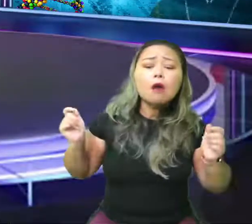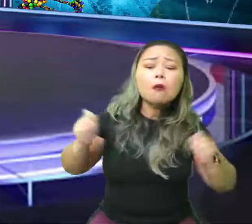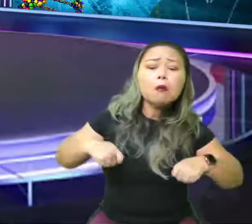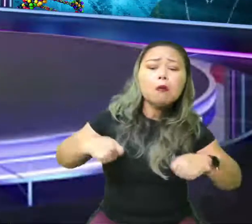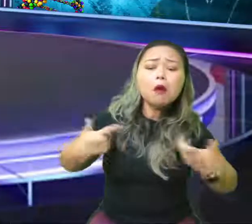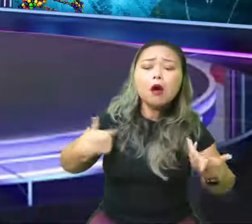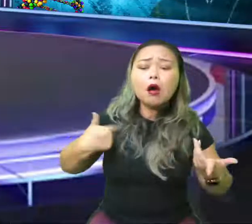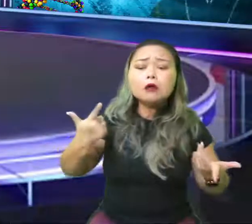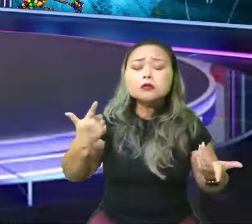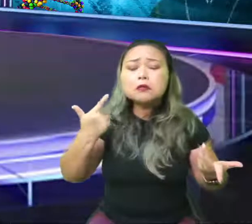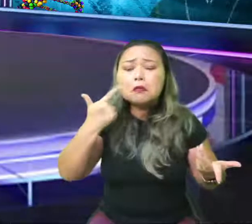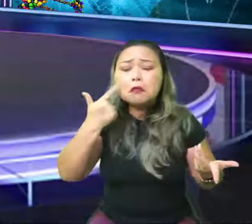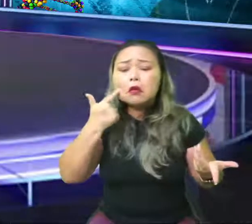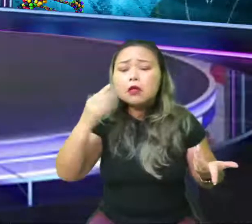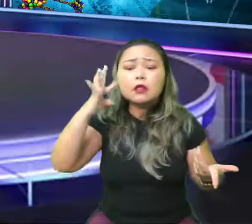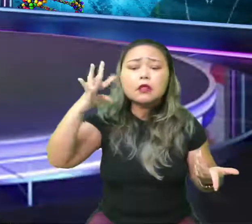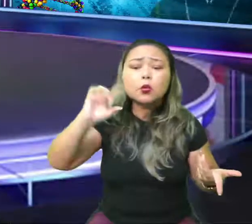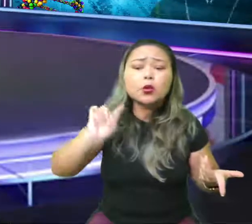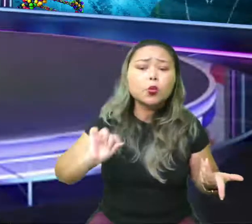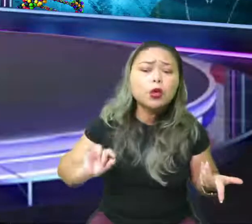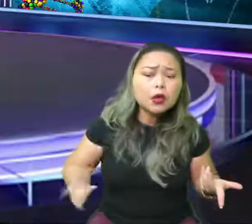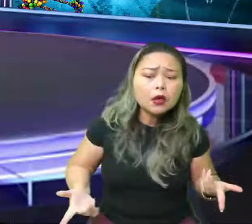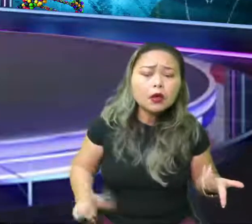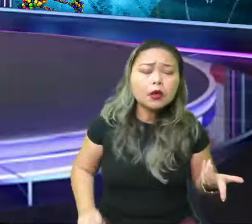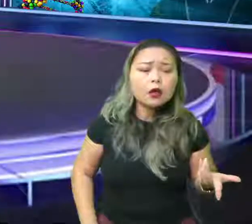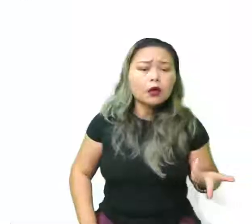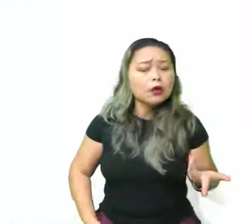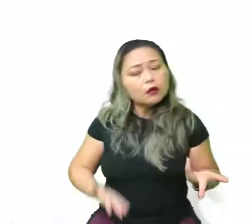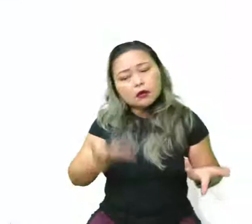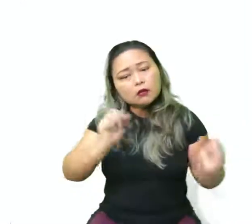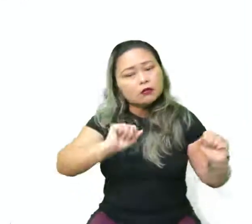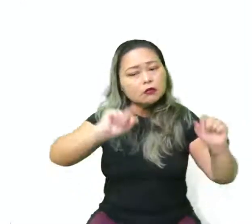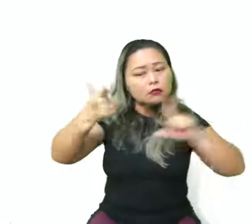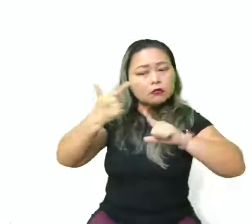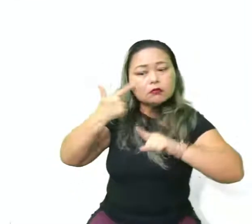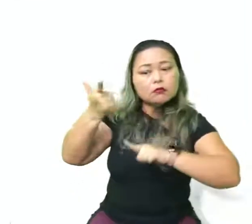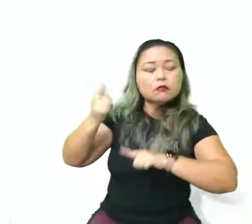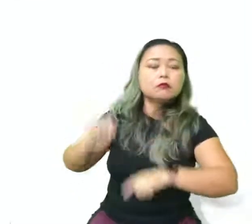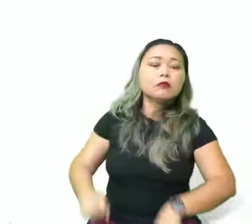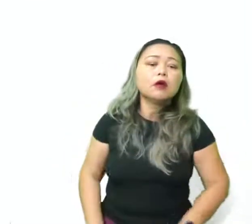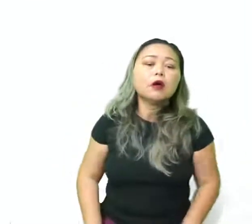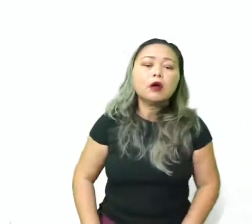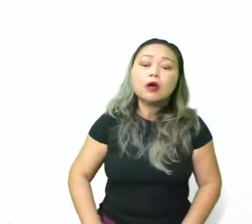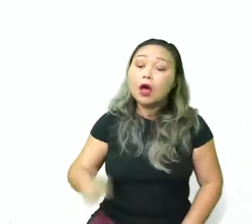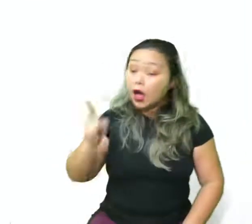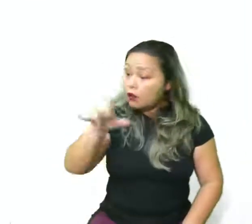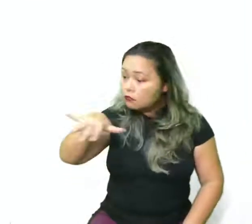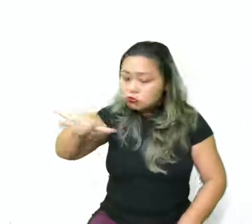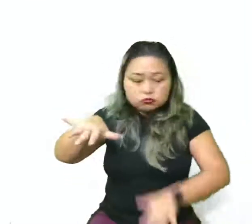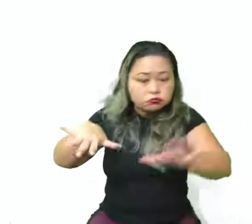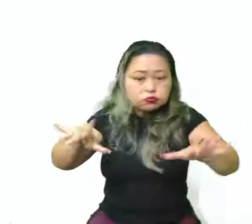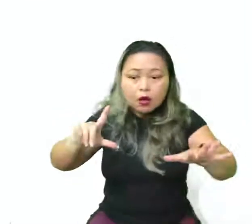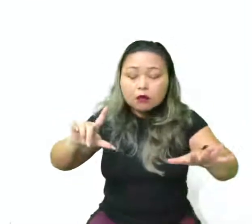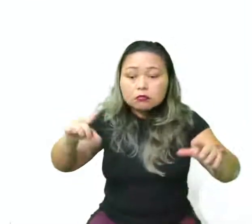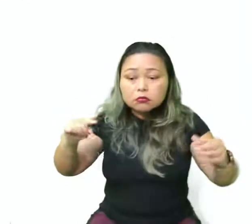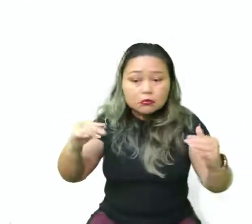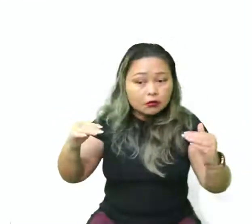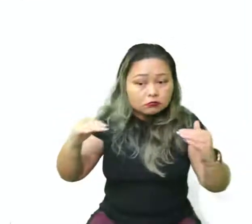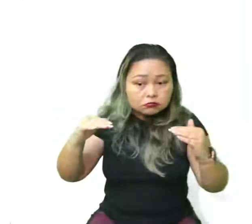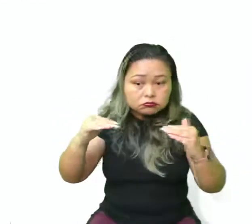considerar dessas teorias? Tá bom? Então, vamos lá para o nosso foco aqui, então. As duas teorias, elas não vão entrar em